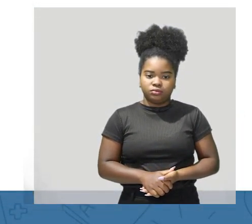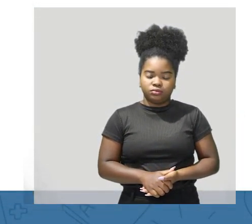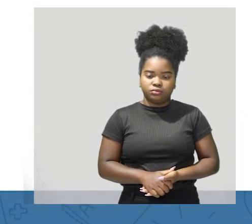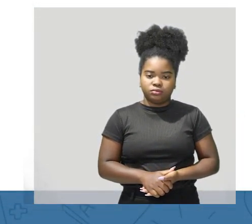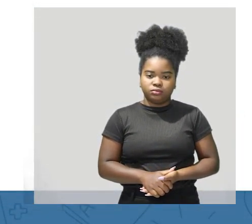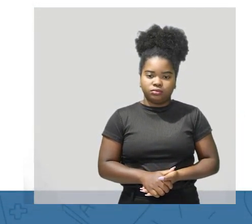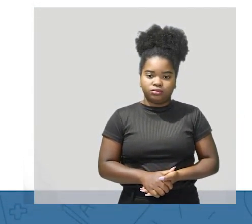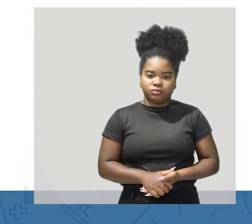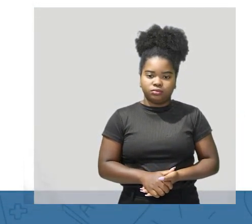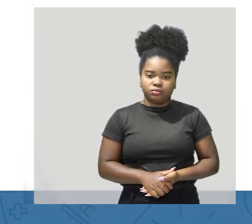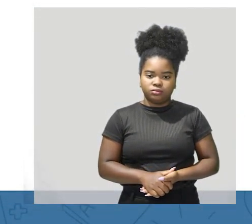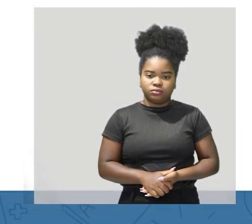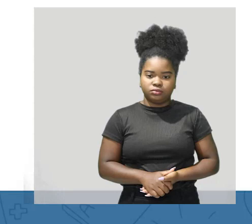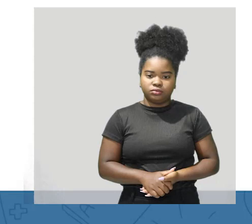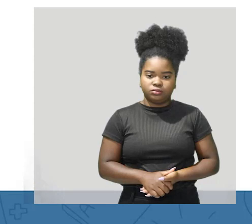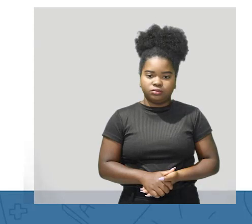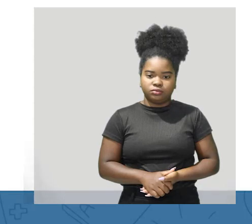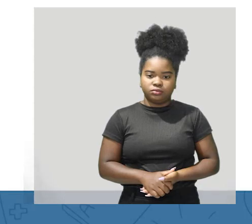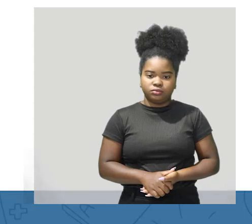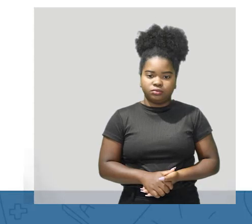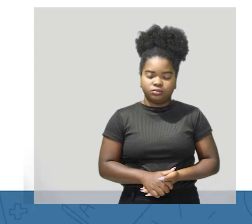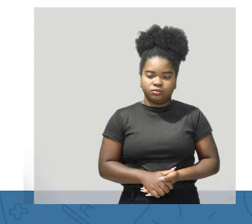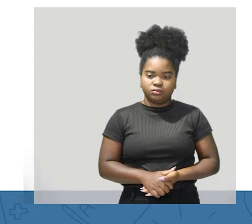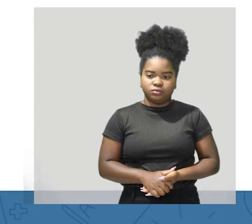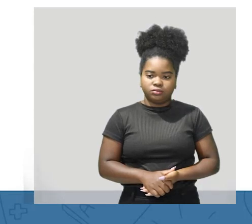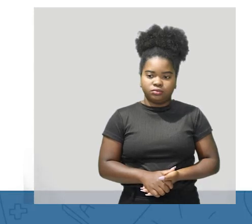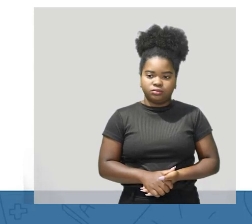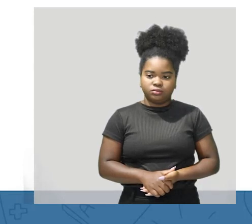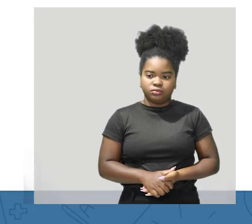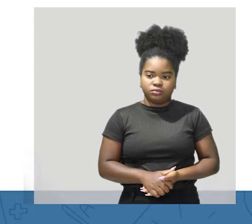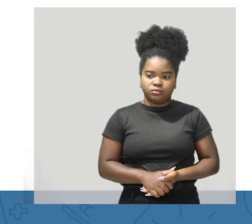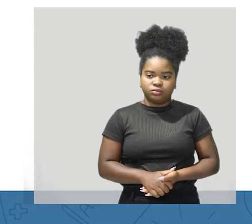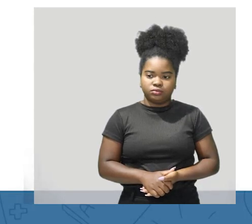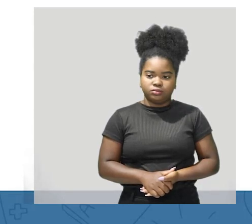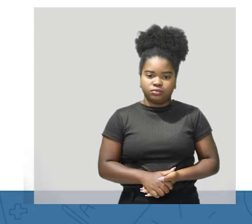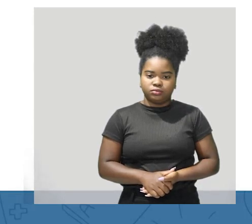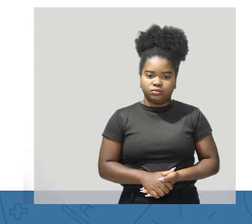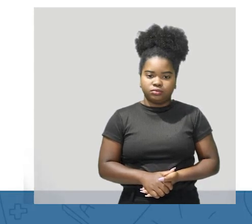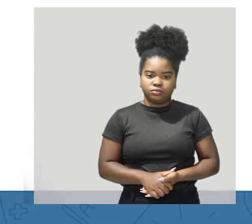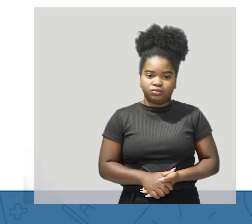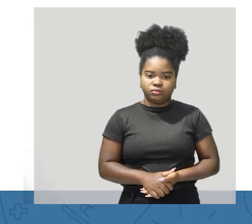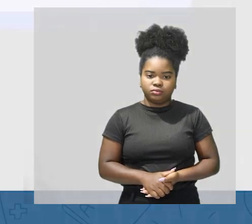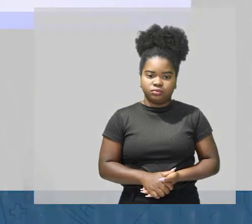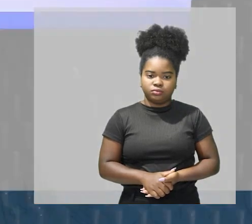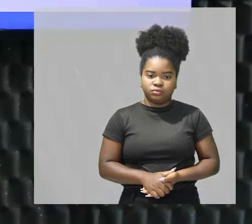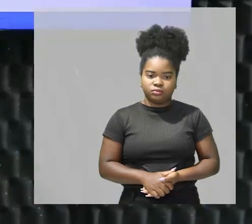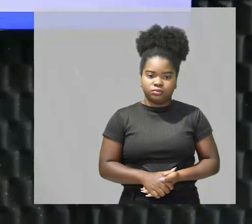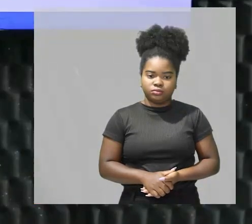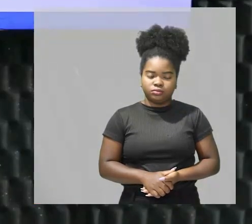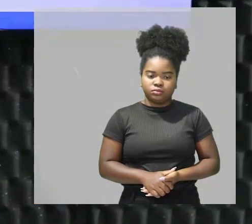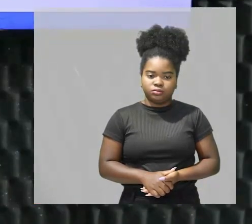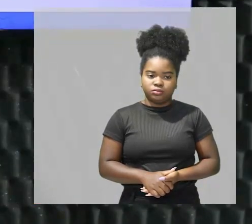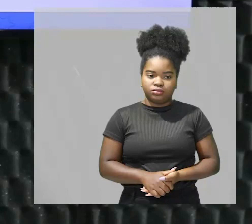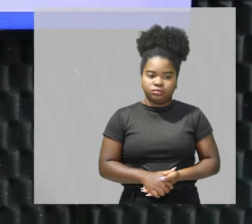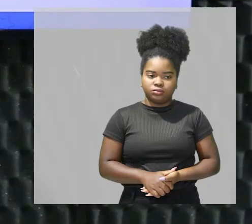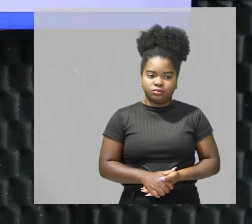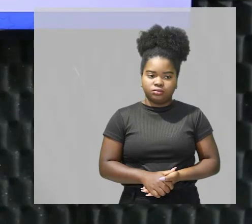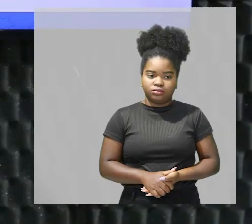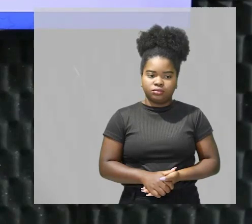fixação de moléculas de vapor de água pelos núcleos de condensação ocorre por